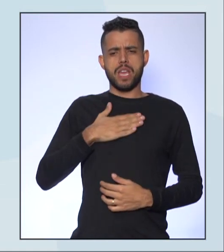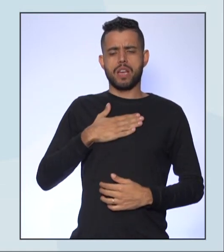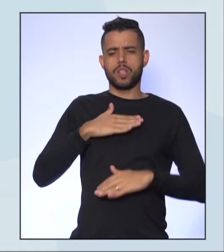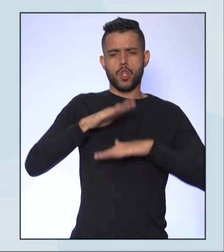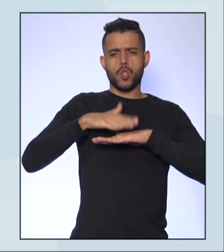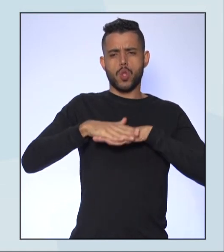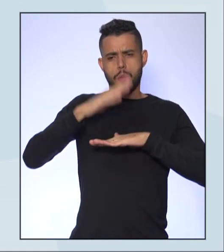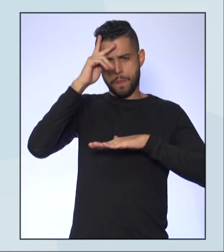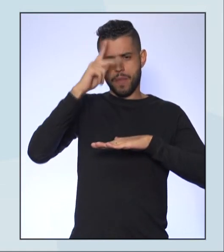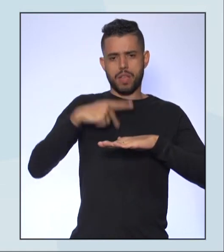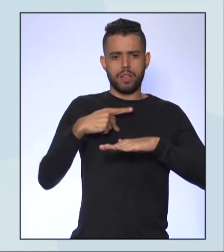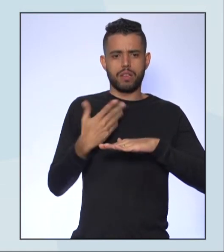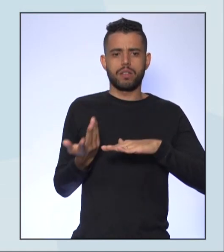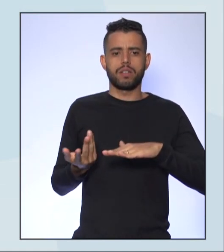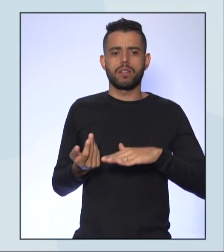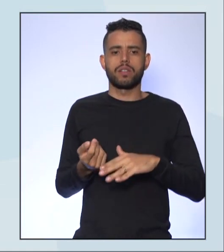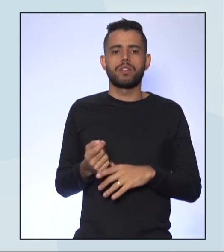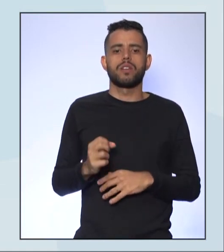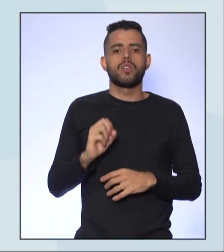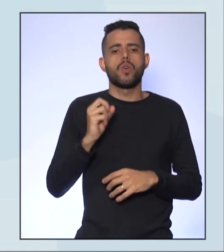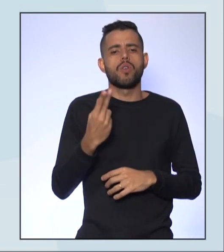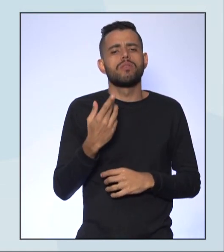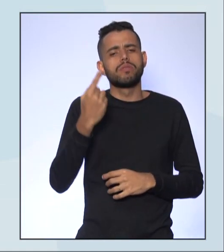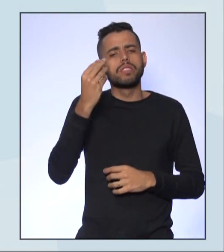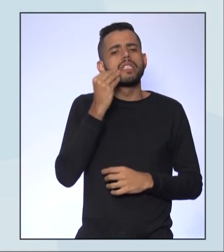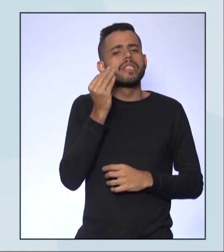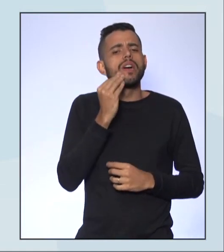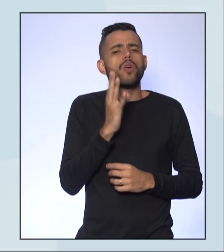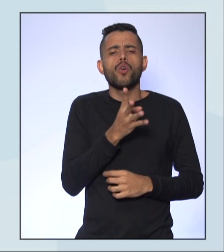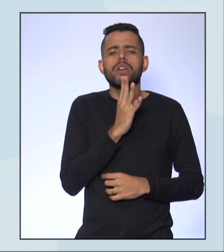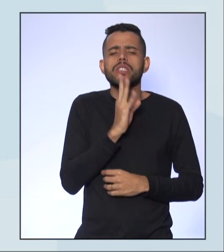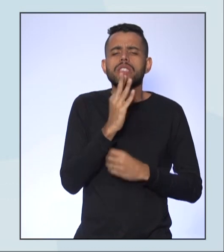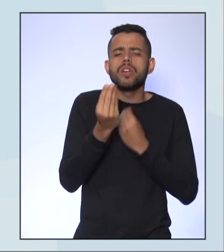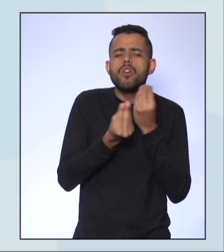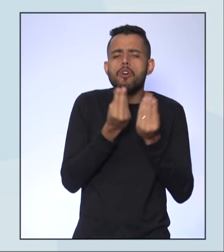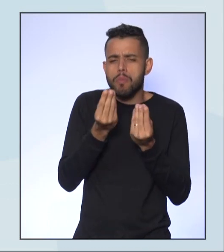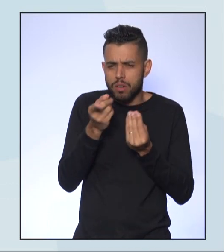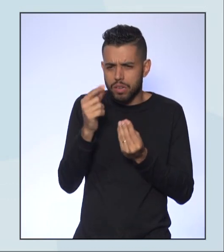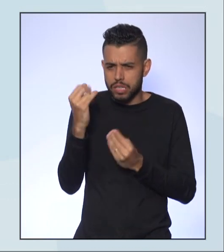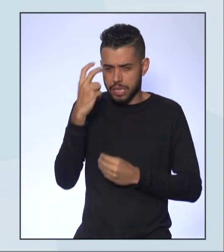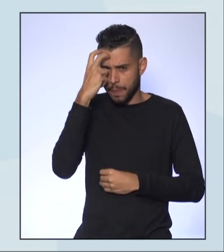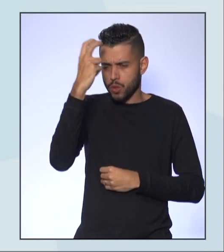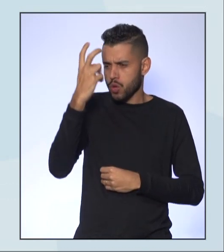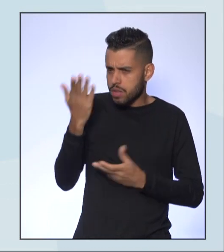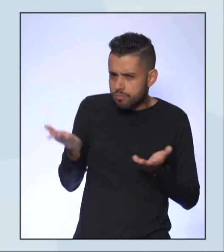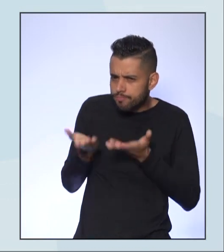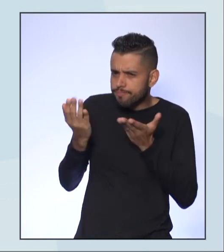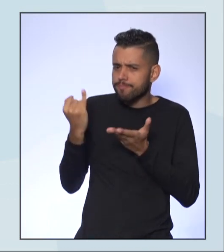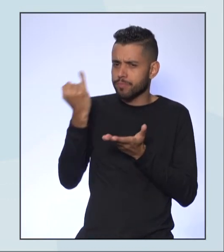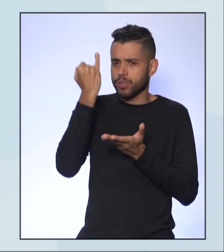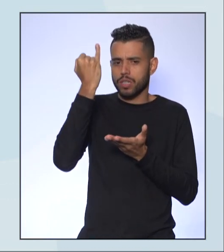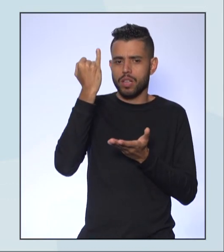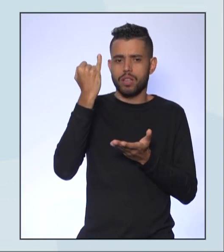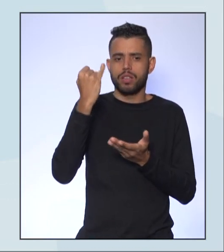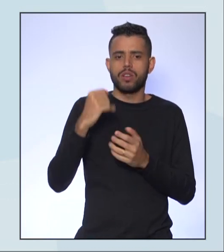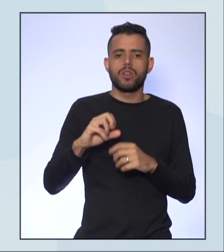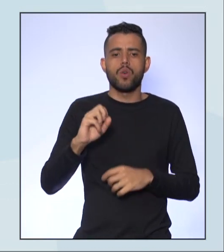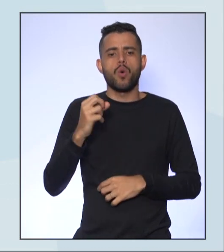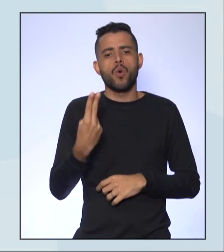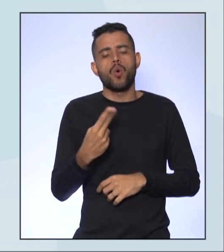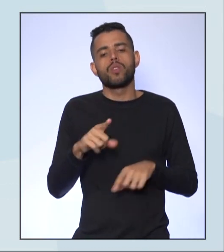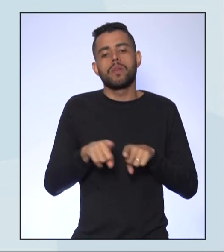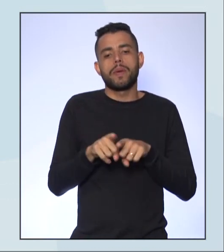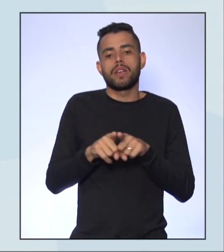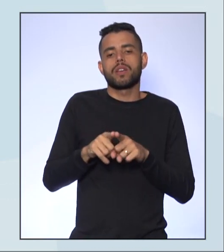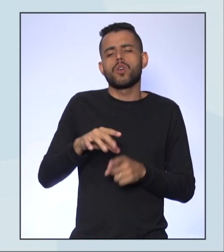Significa procurar conhecer e se importar com a sabedoria? Significa adorar sem se relacionar com a